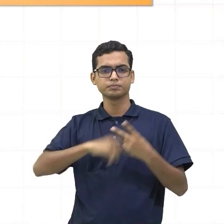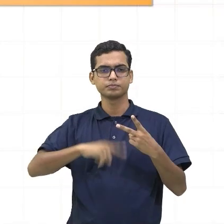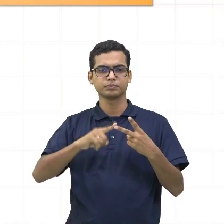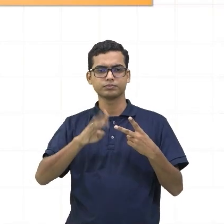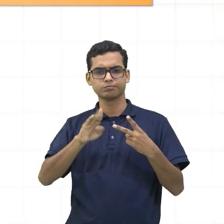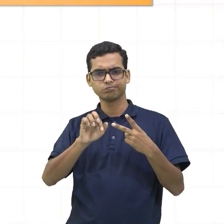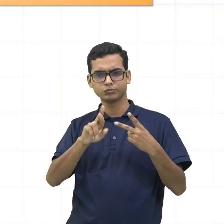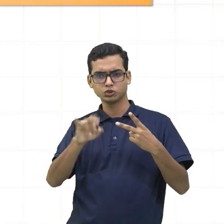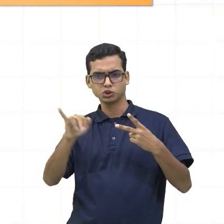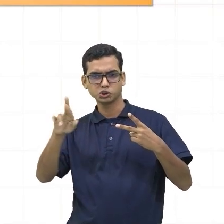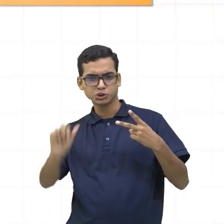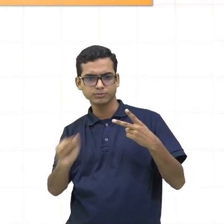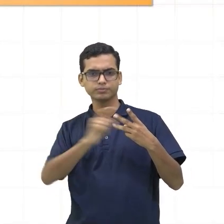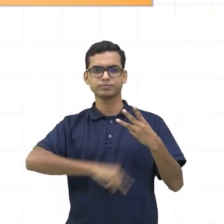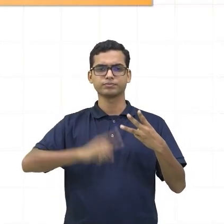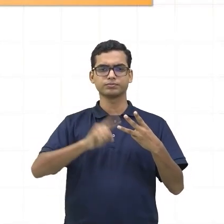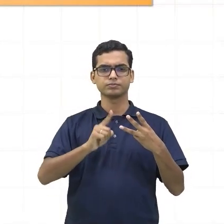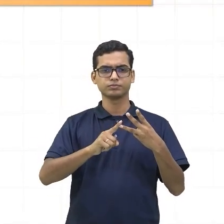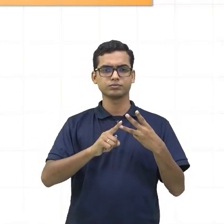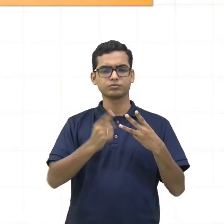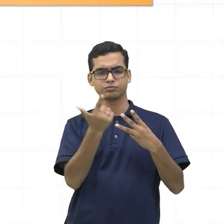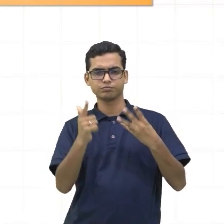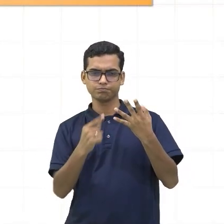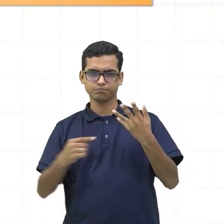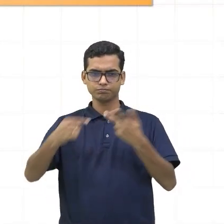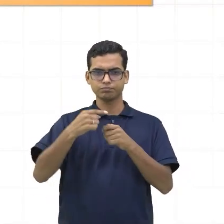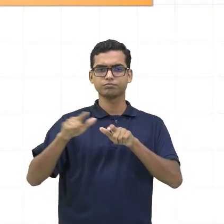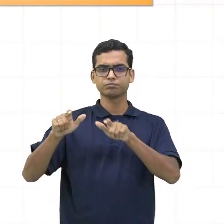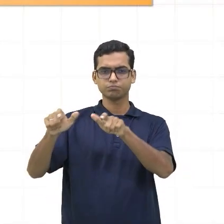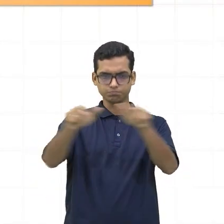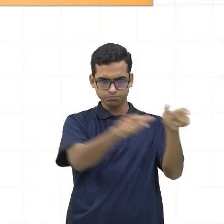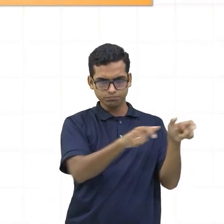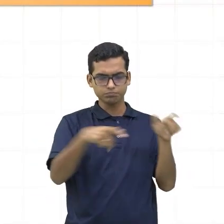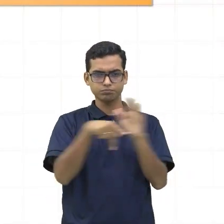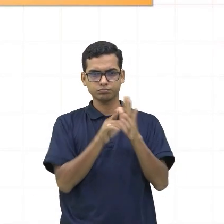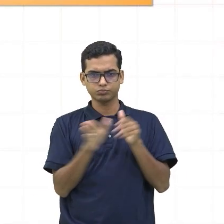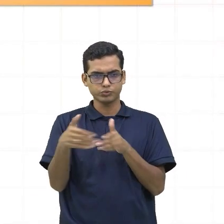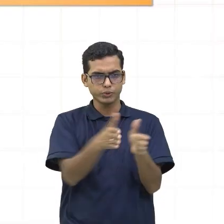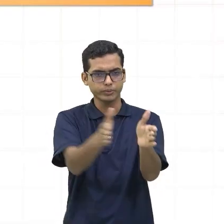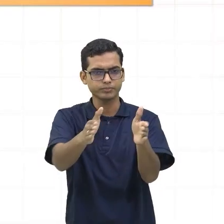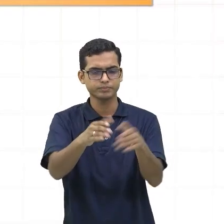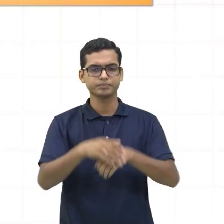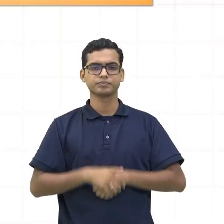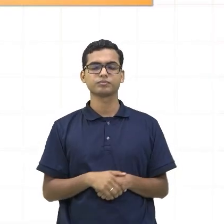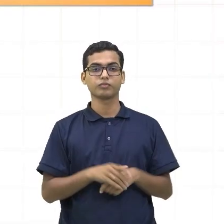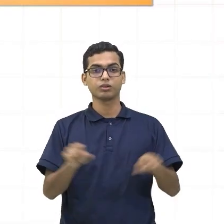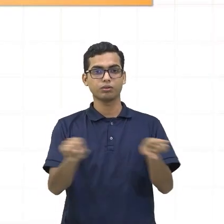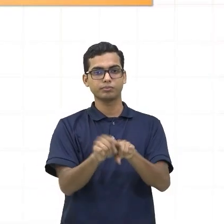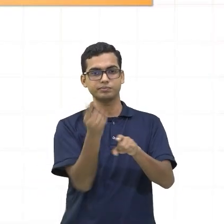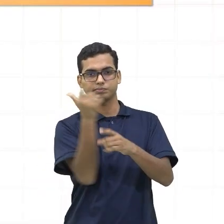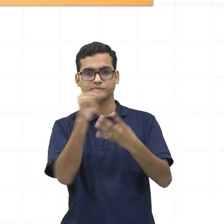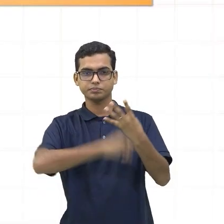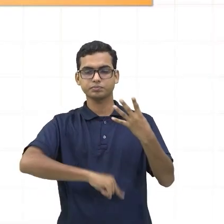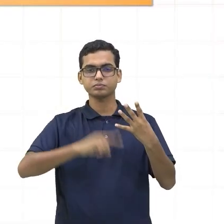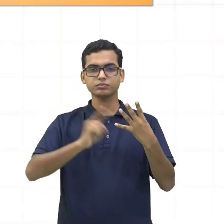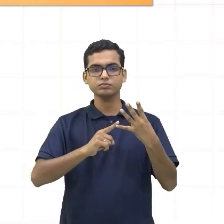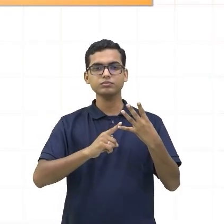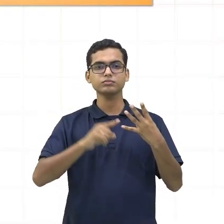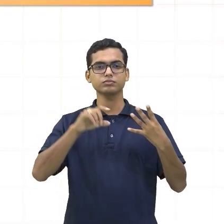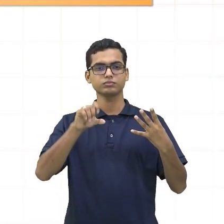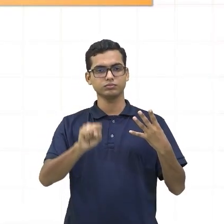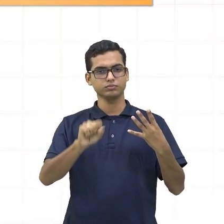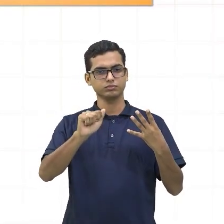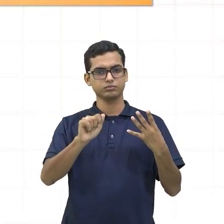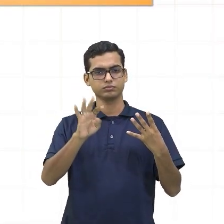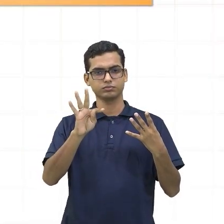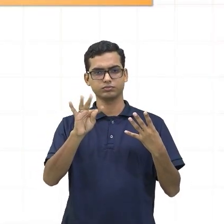Temos também o povo Saterê Maué. Esse povo ele encontra-se reduzido a